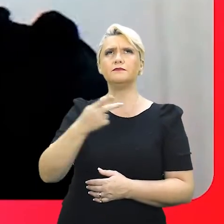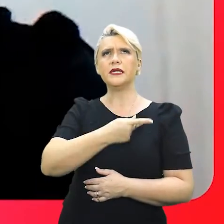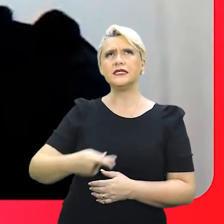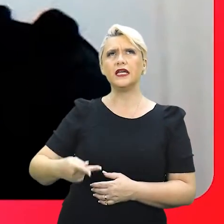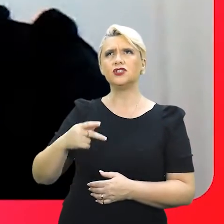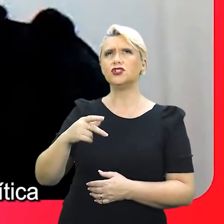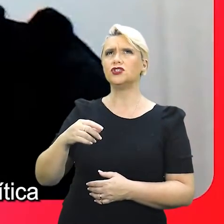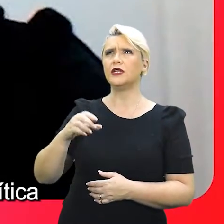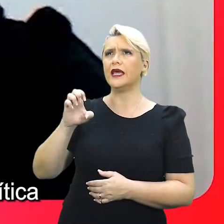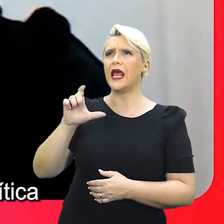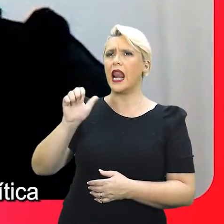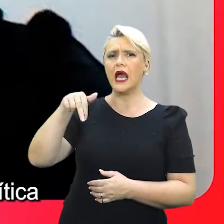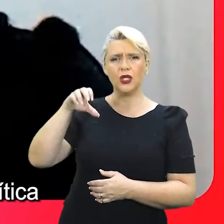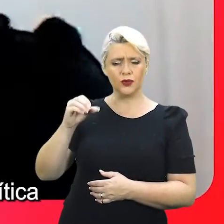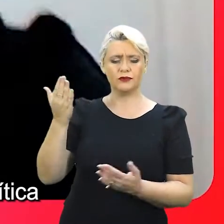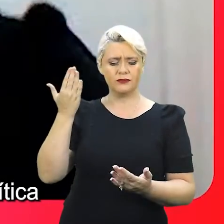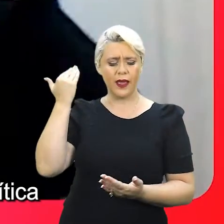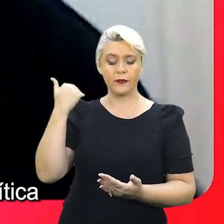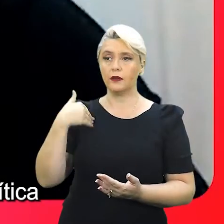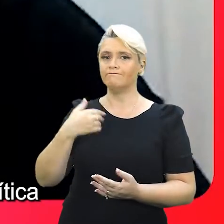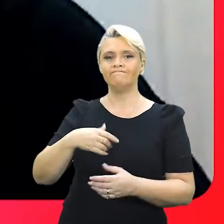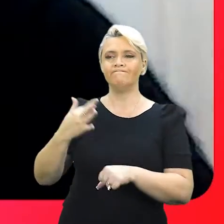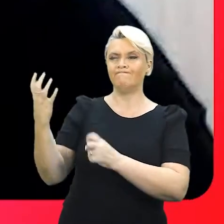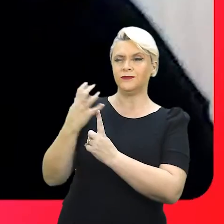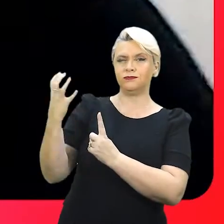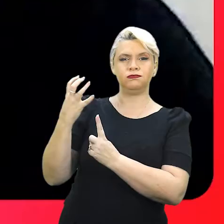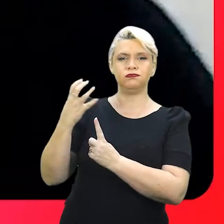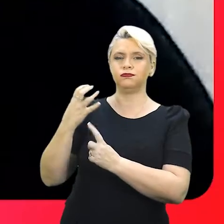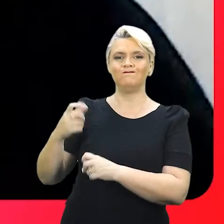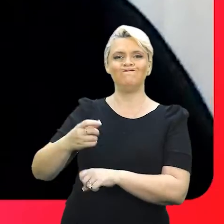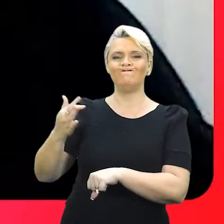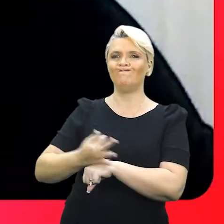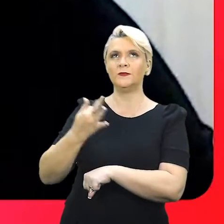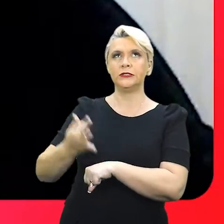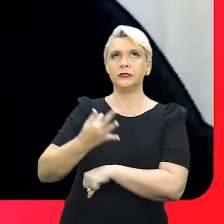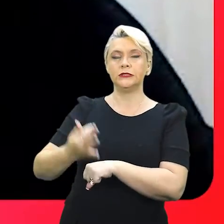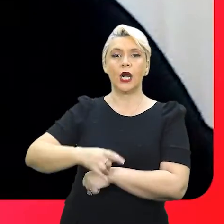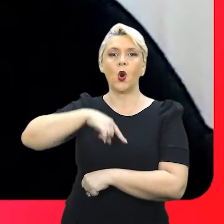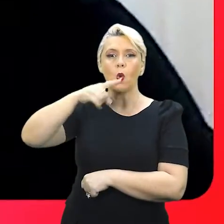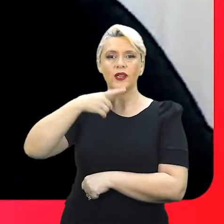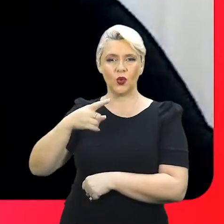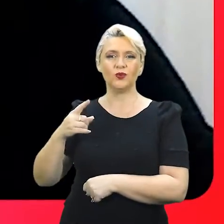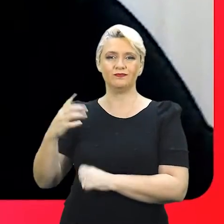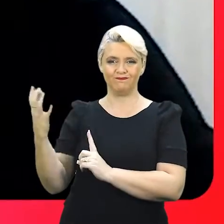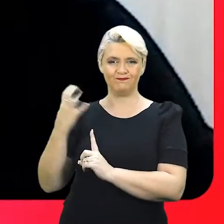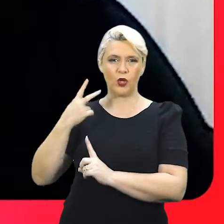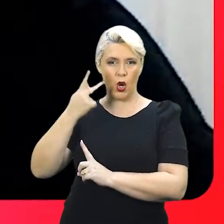né? O Heleno Nunes não aguentou a pressão política, né? Naquela ditadura.